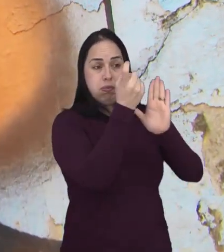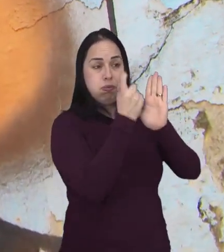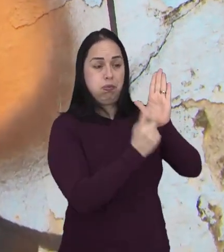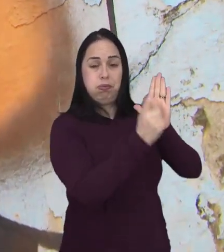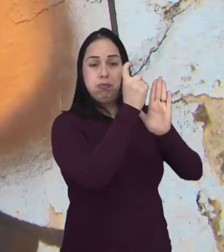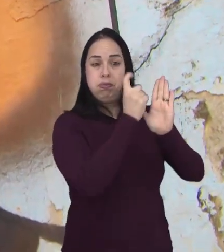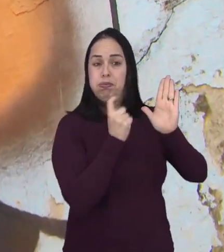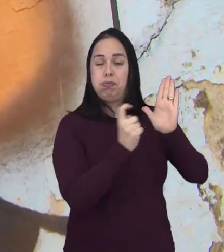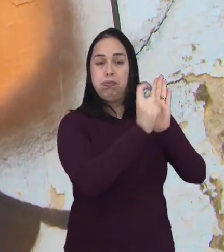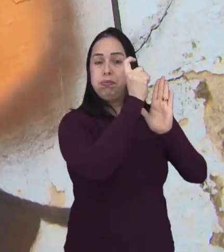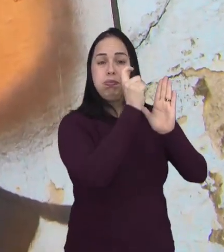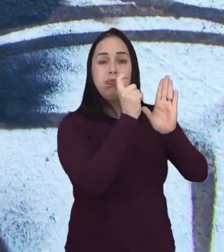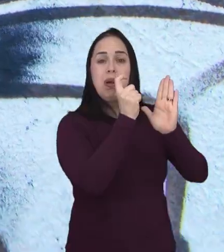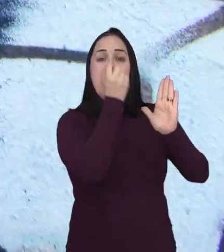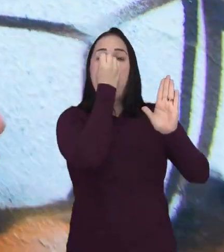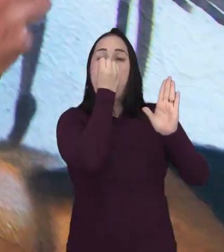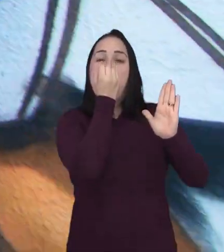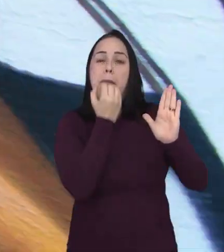vida,